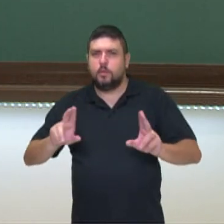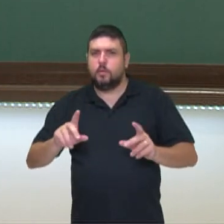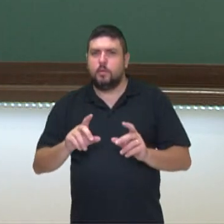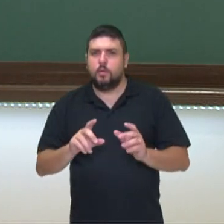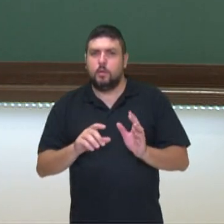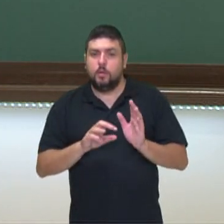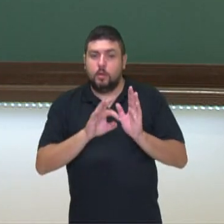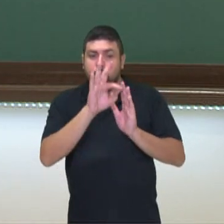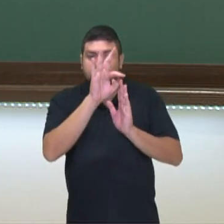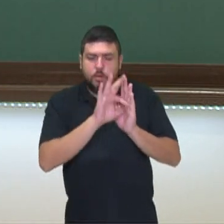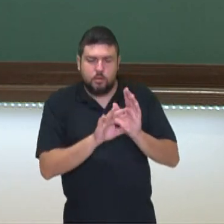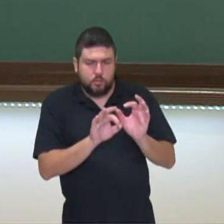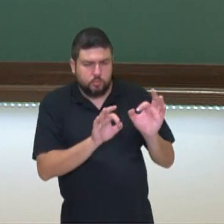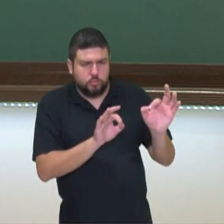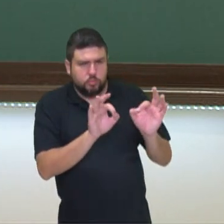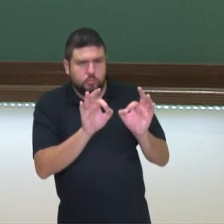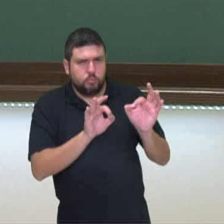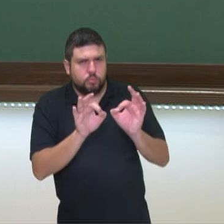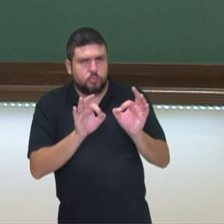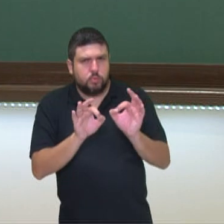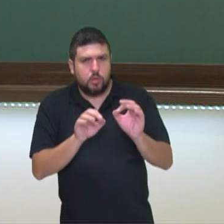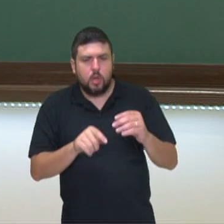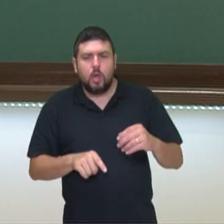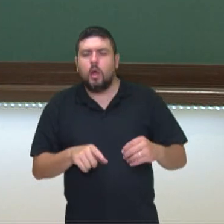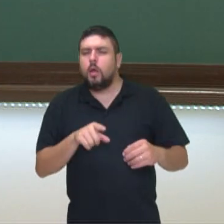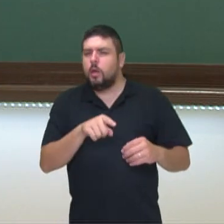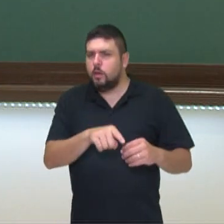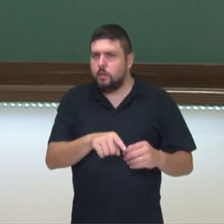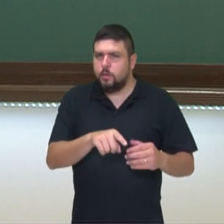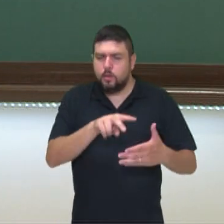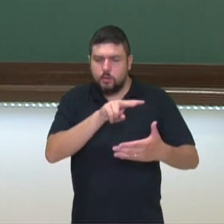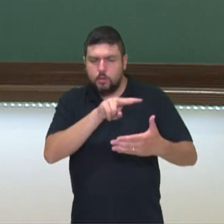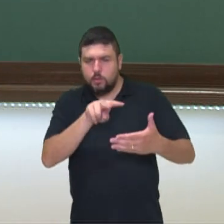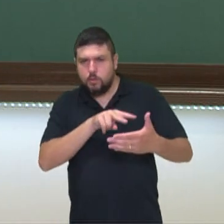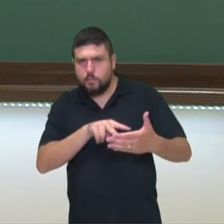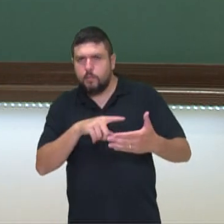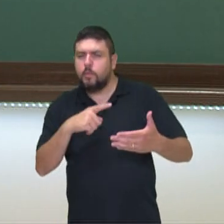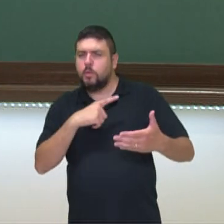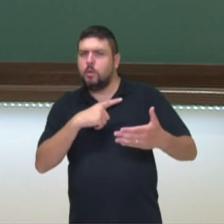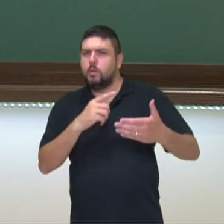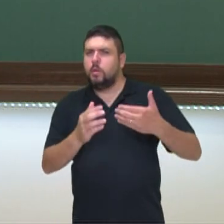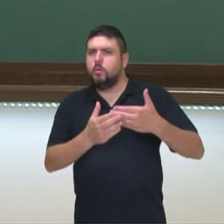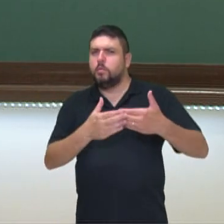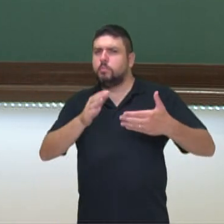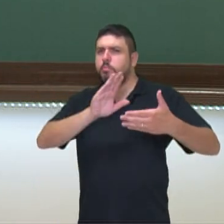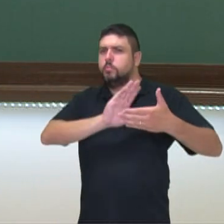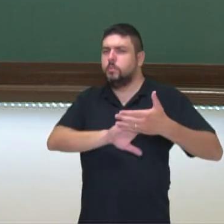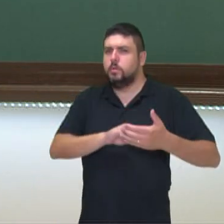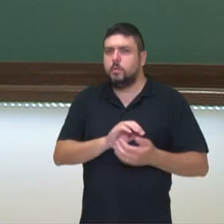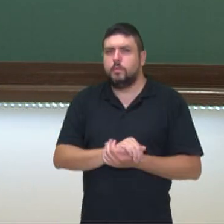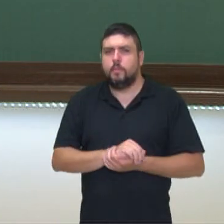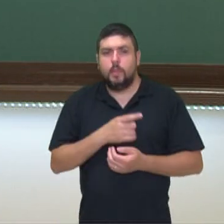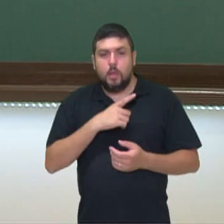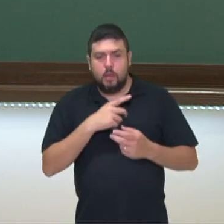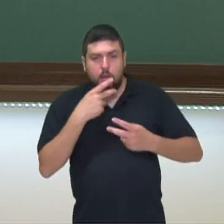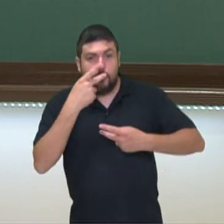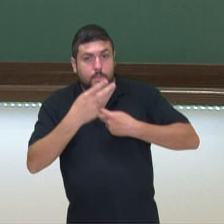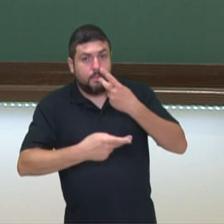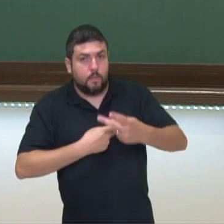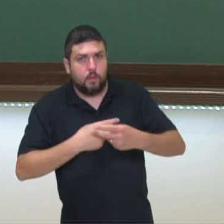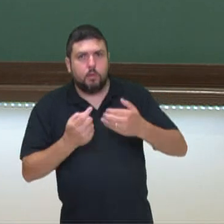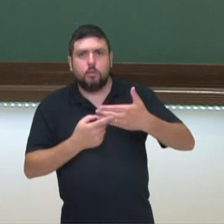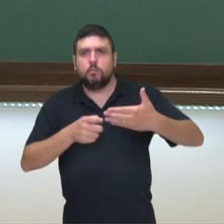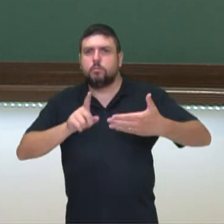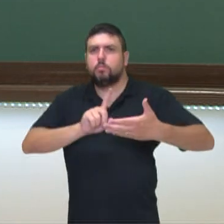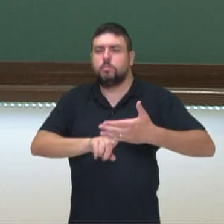de uma forma que envolva duplo sentido nas situações que ele coloca, duplo sentido na fala dos personagens.